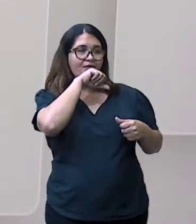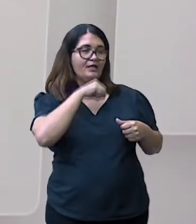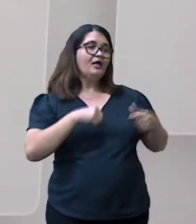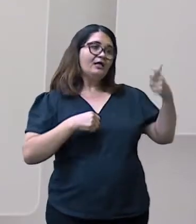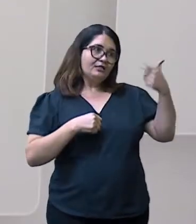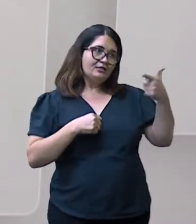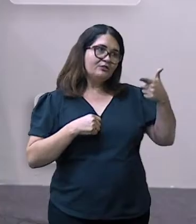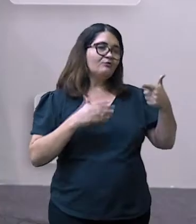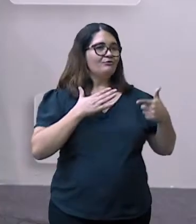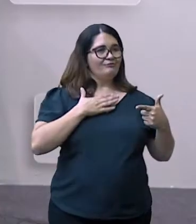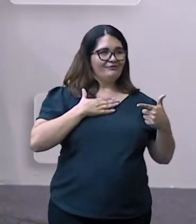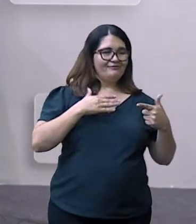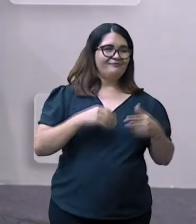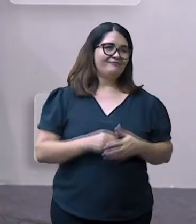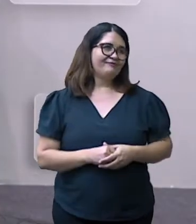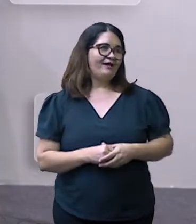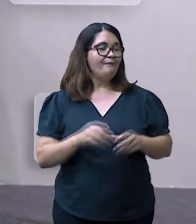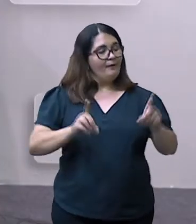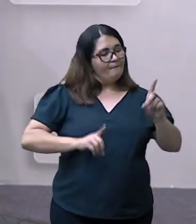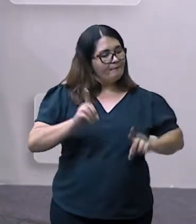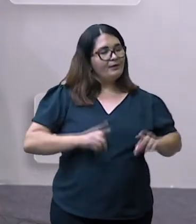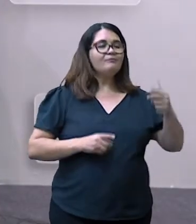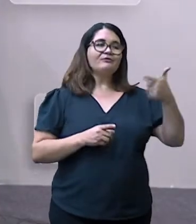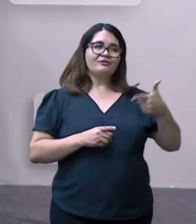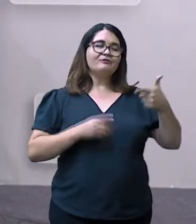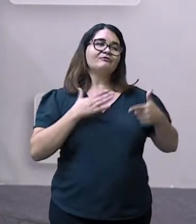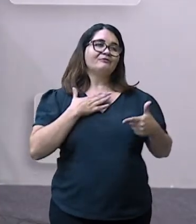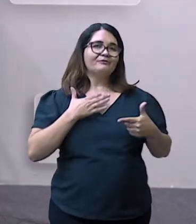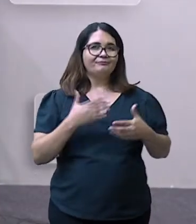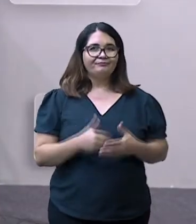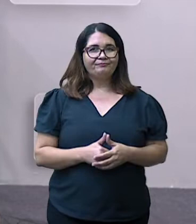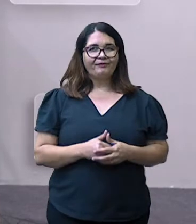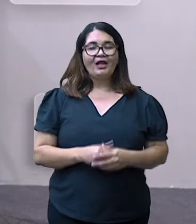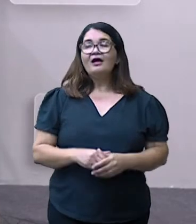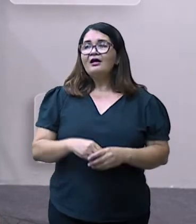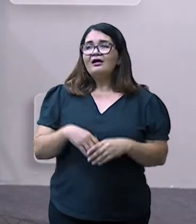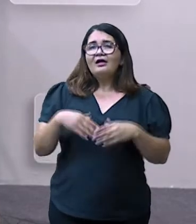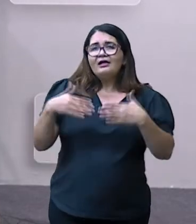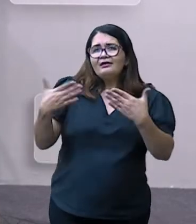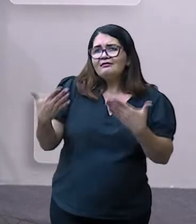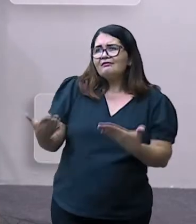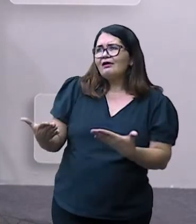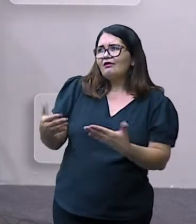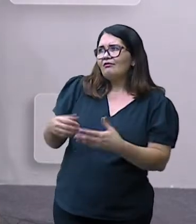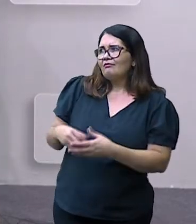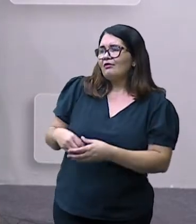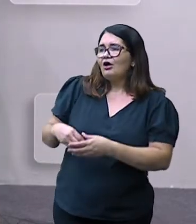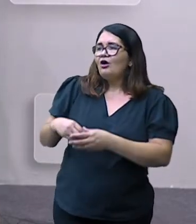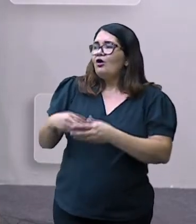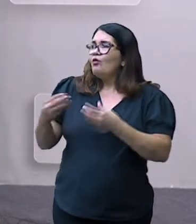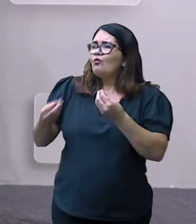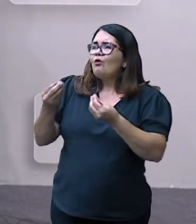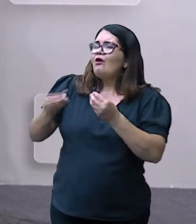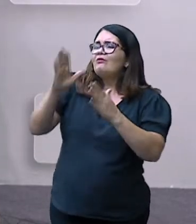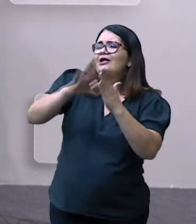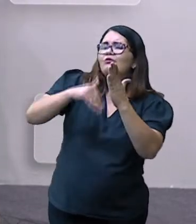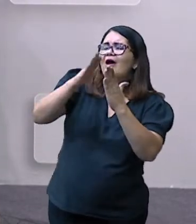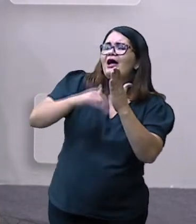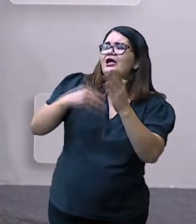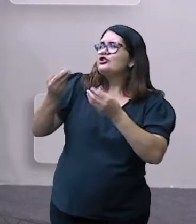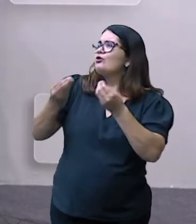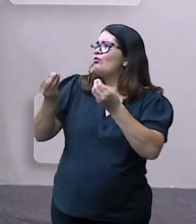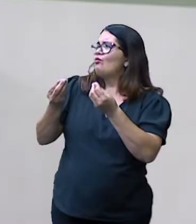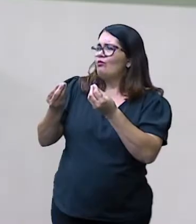avós eram irmãos. Estão fluindo constantemente. Clóris, qual o seu estilo de arte?